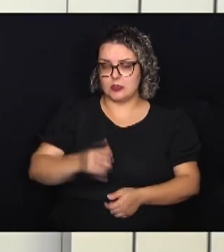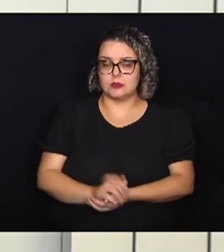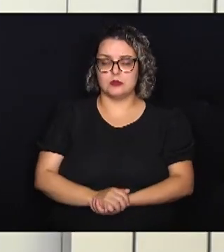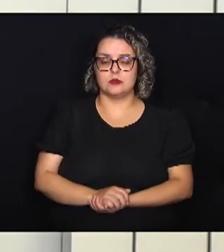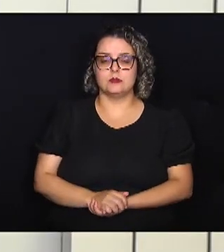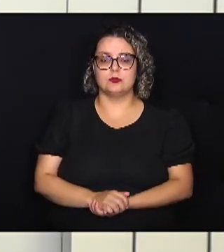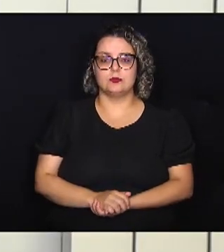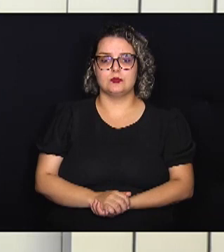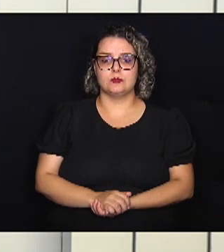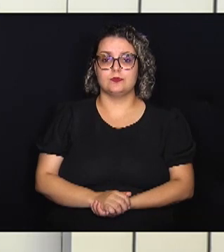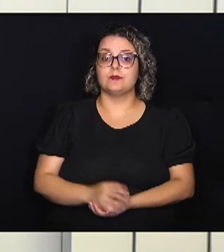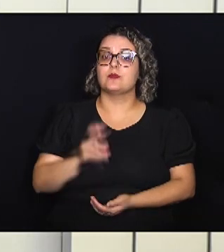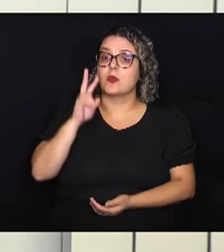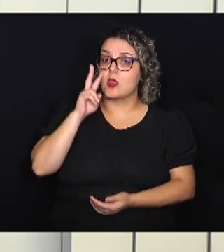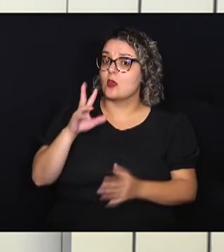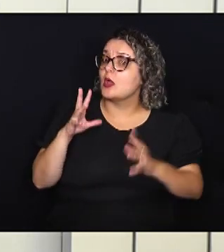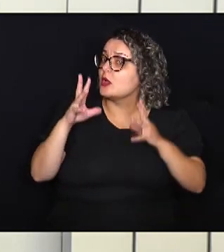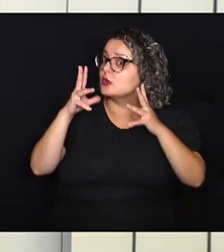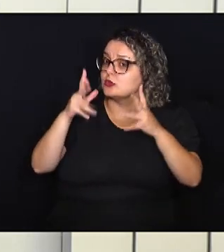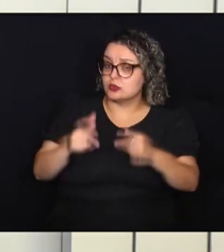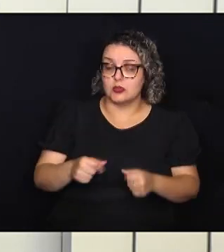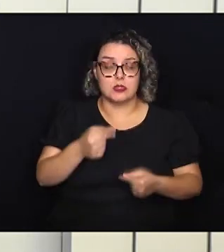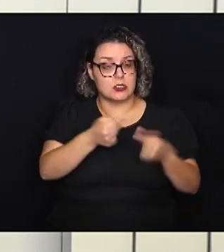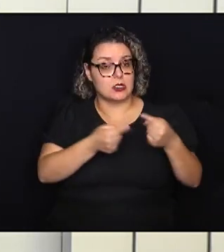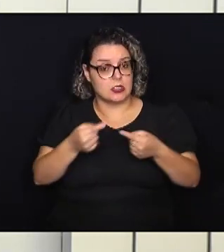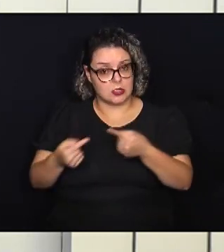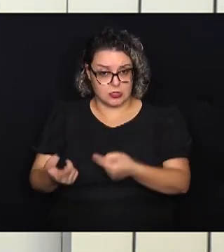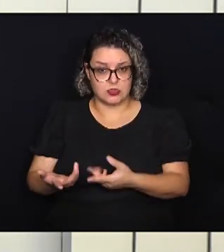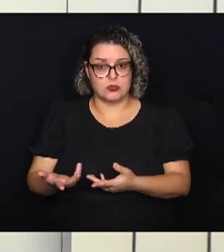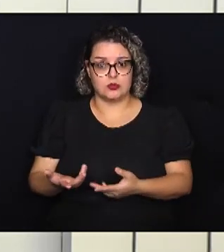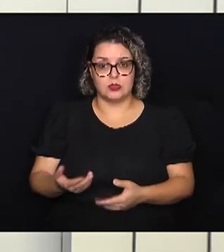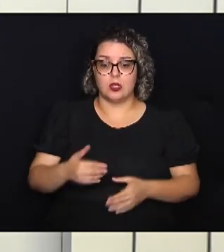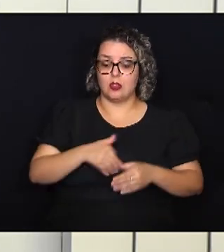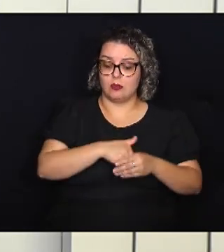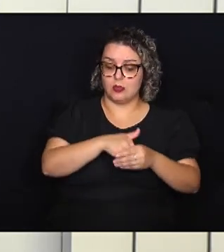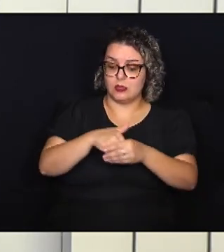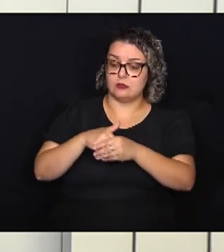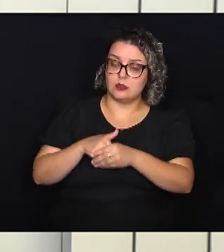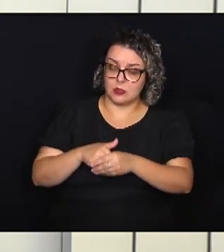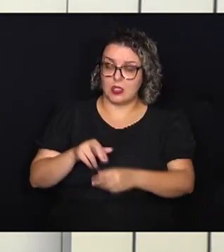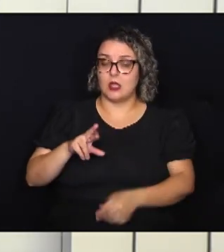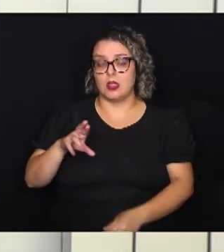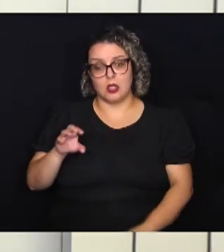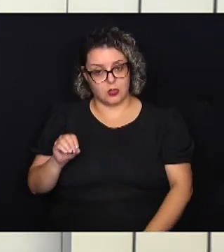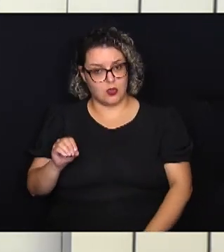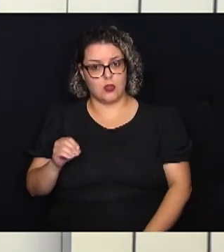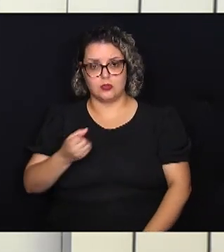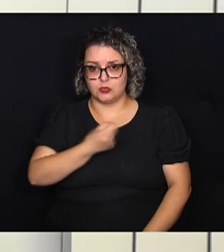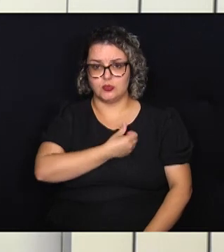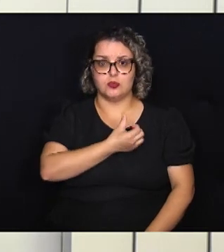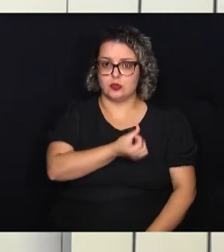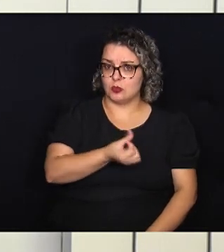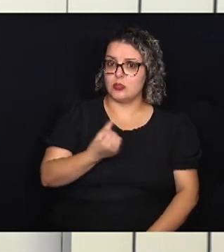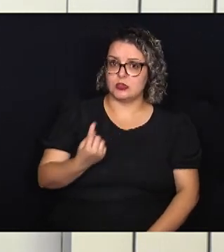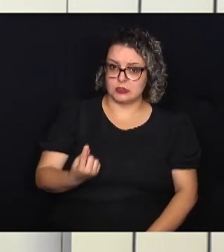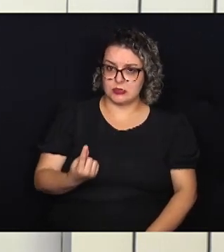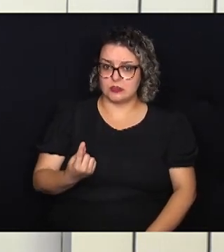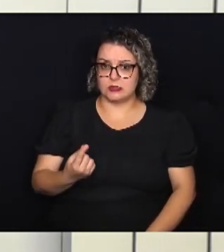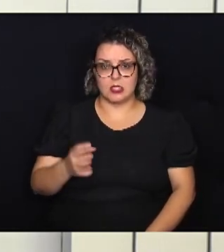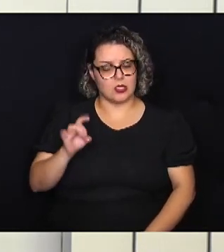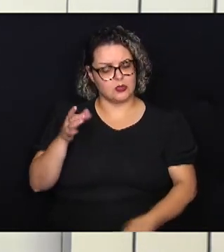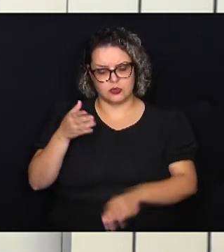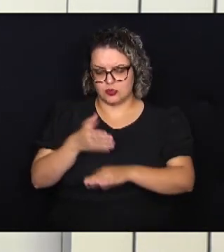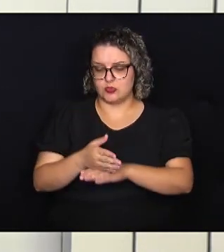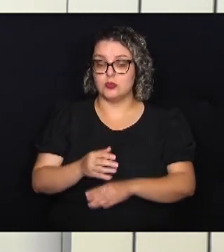Para você rever todas as discussões e votações sobre a reunião ordinária de número 61, é só acessar